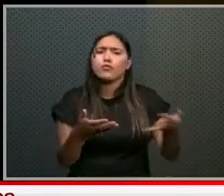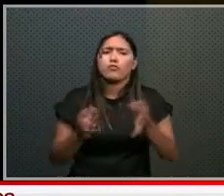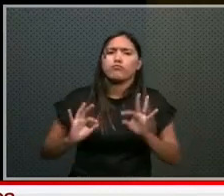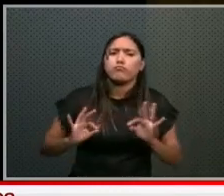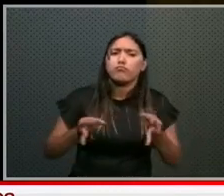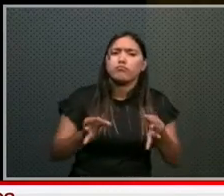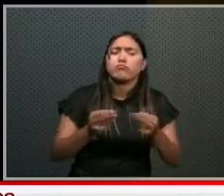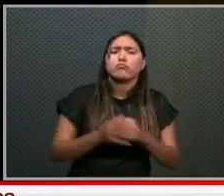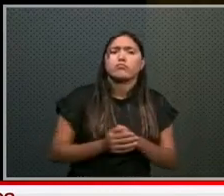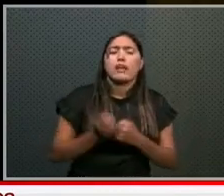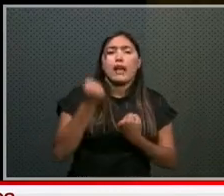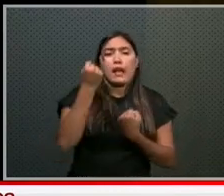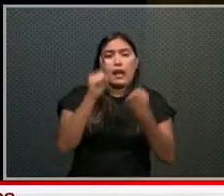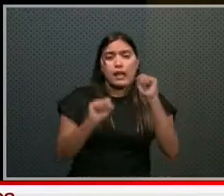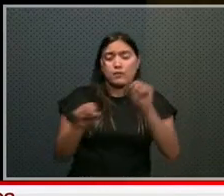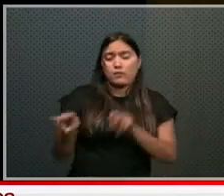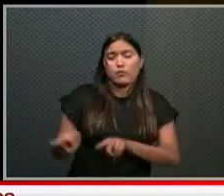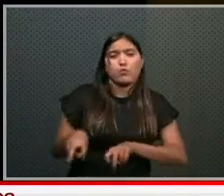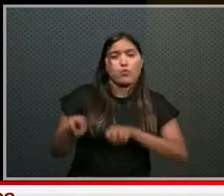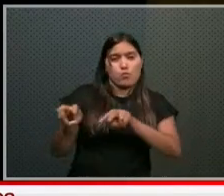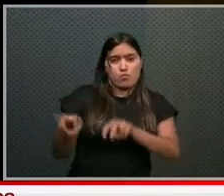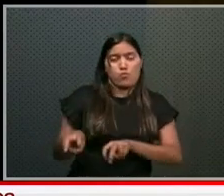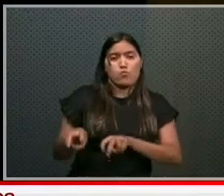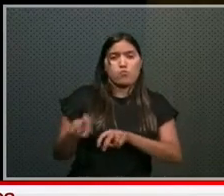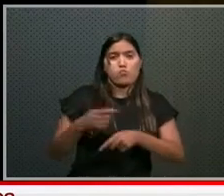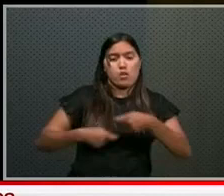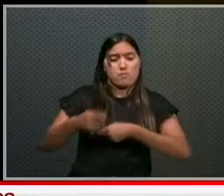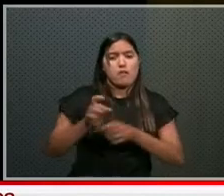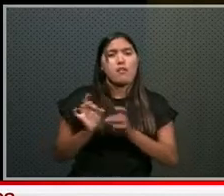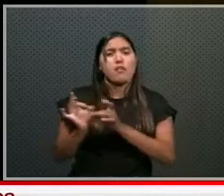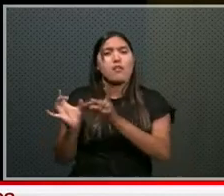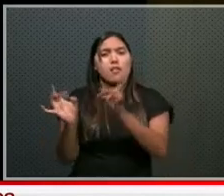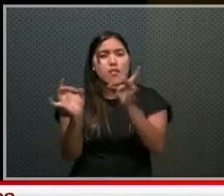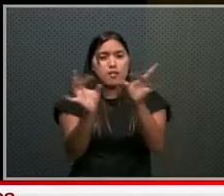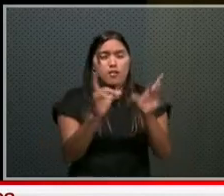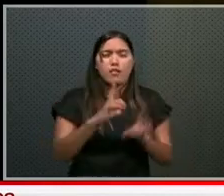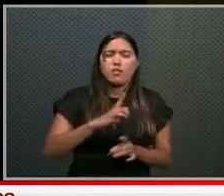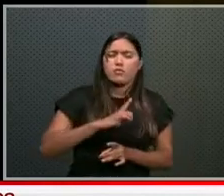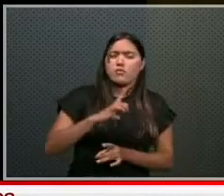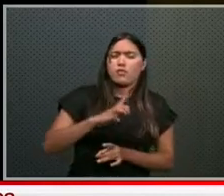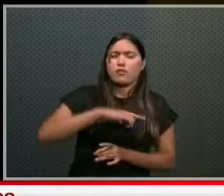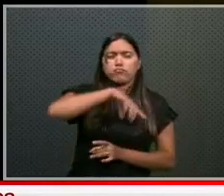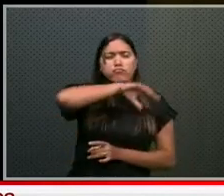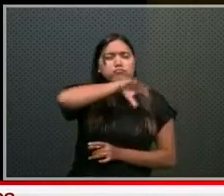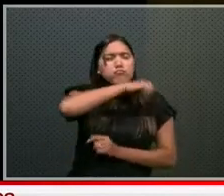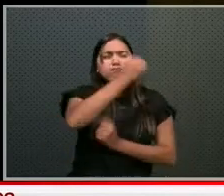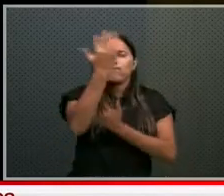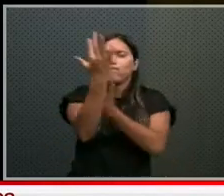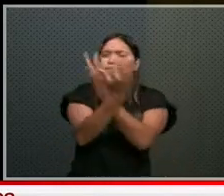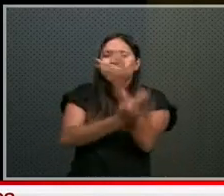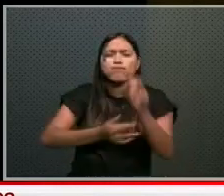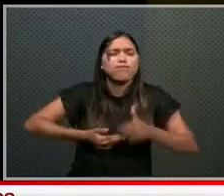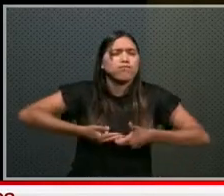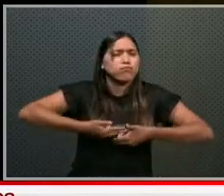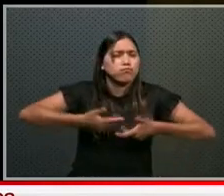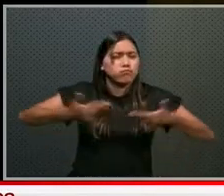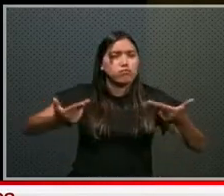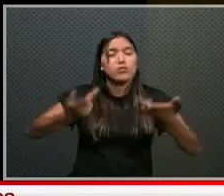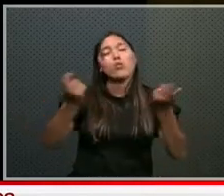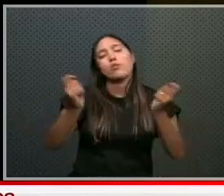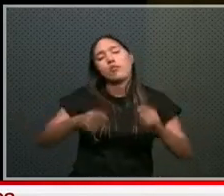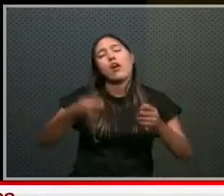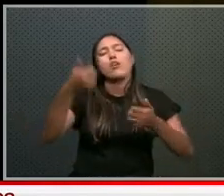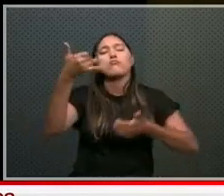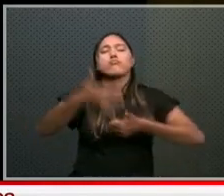agroindustrialização de produtos A partir dessa nossa grande mega biodiversidade Dutra E aí eu poderia citar vários